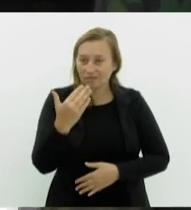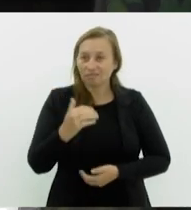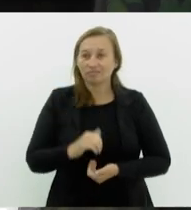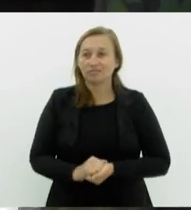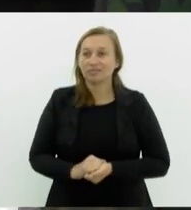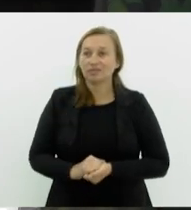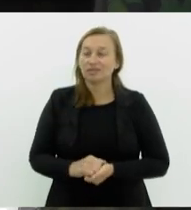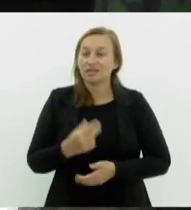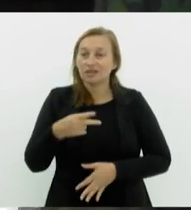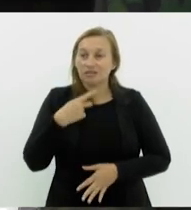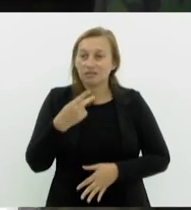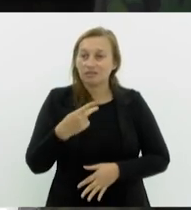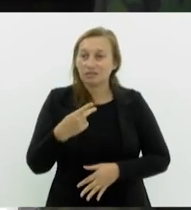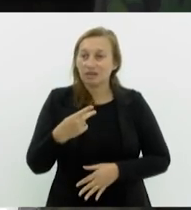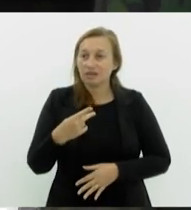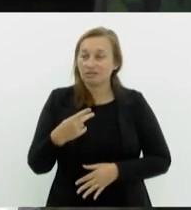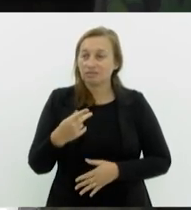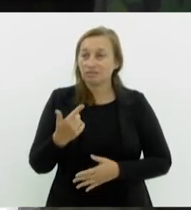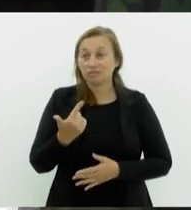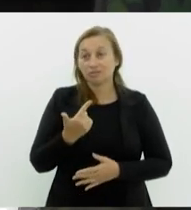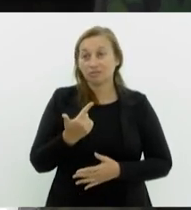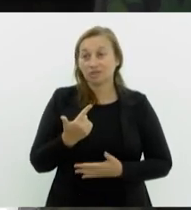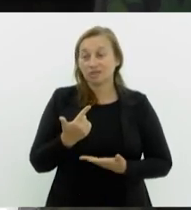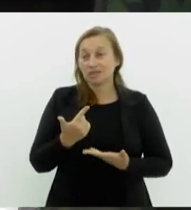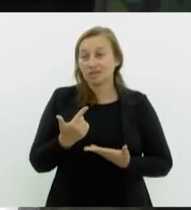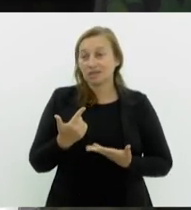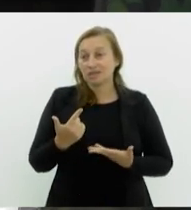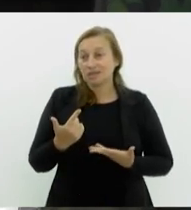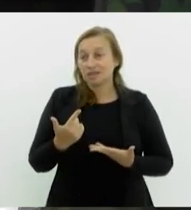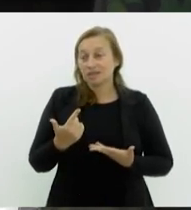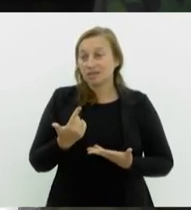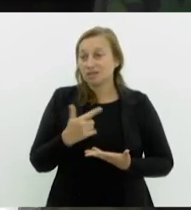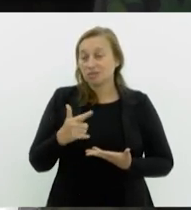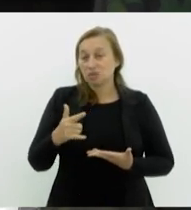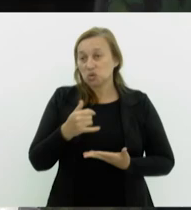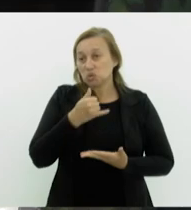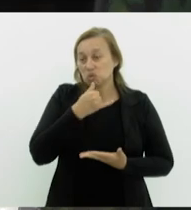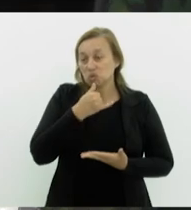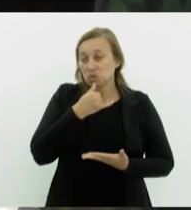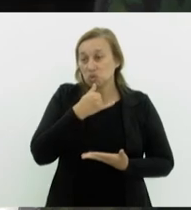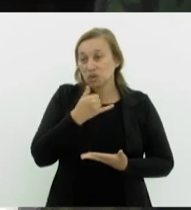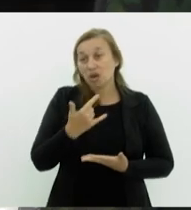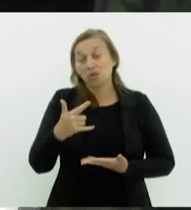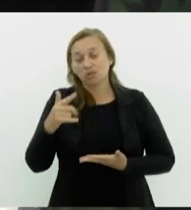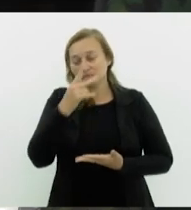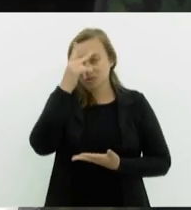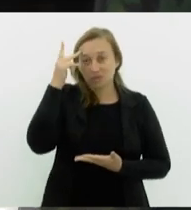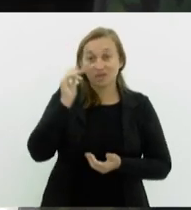singelas palavras, não ter decepcionado aqueles que esperavam